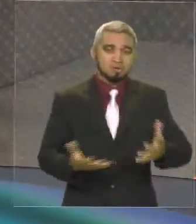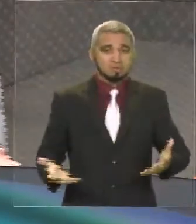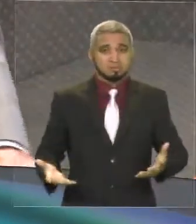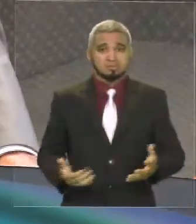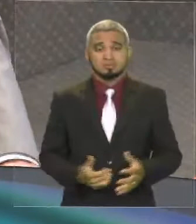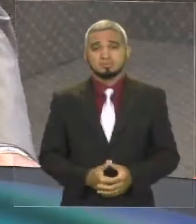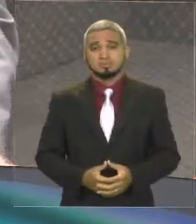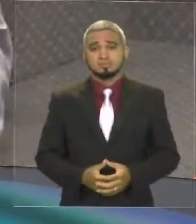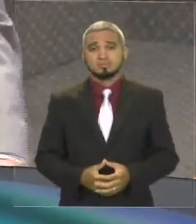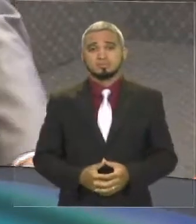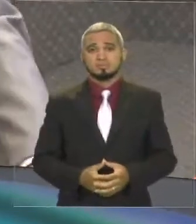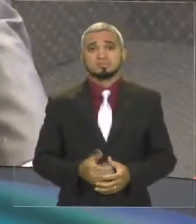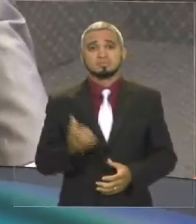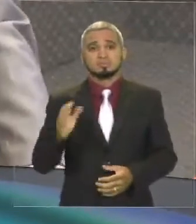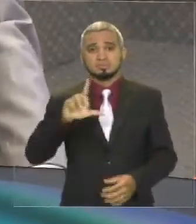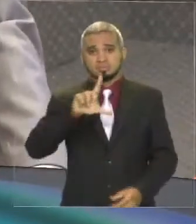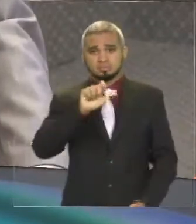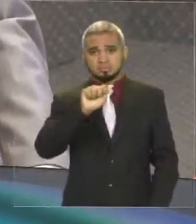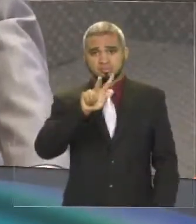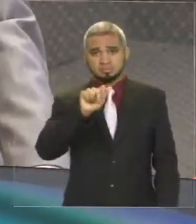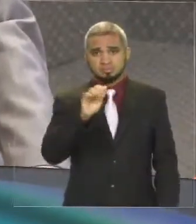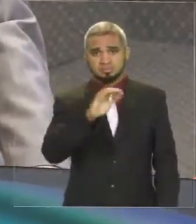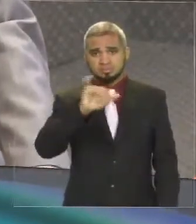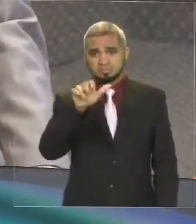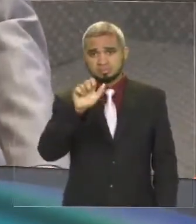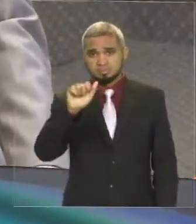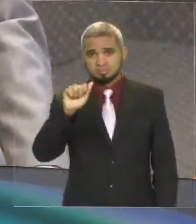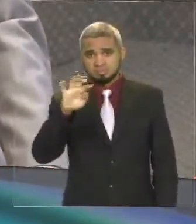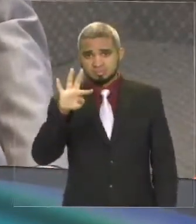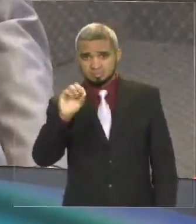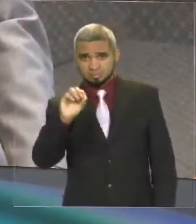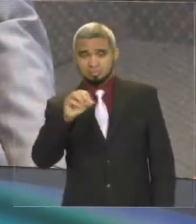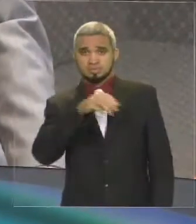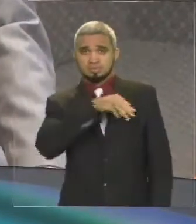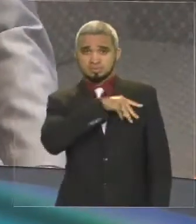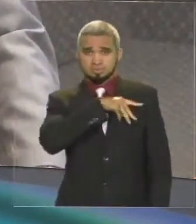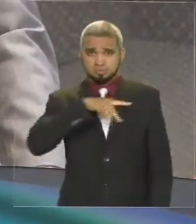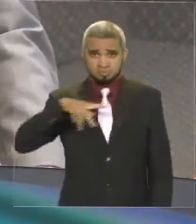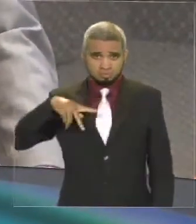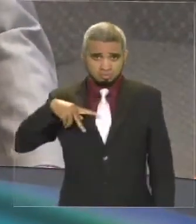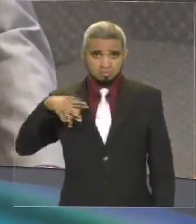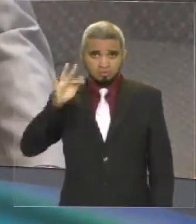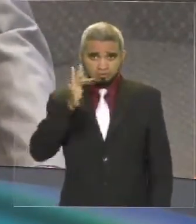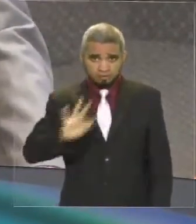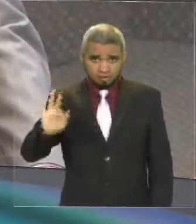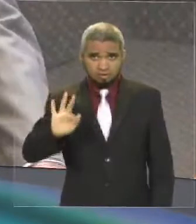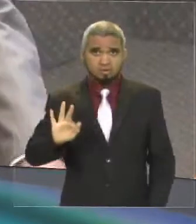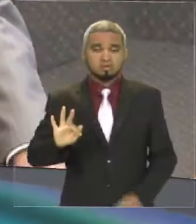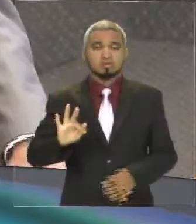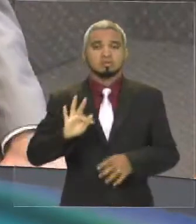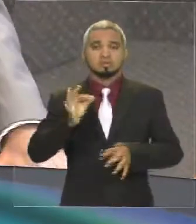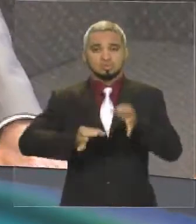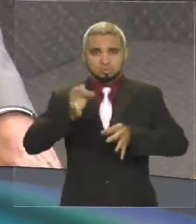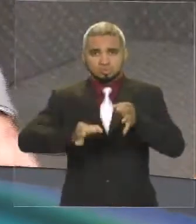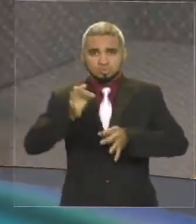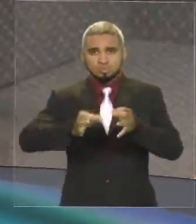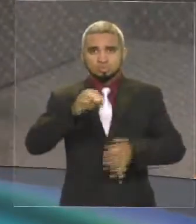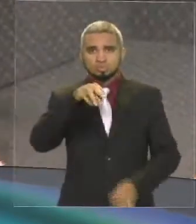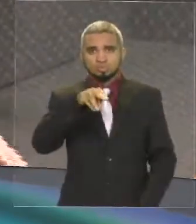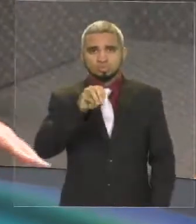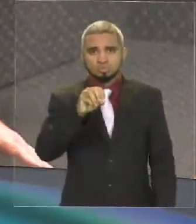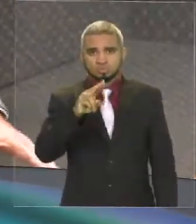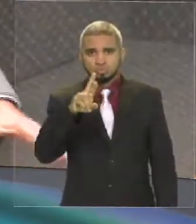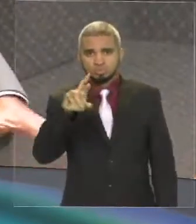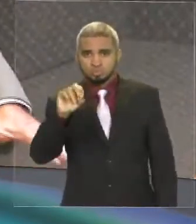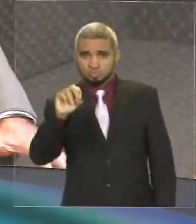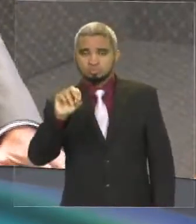Então ela faz um papel fundamental, o Ministério Público Federal faz um papel fundamental, o juiz Moro. Agora, a bem